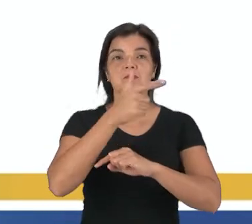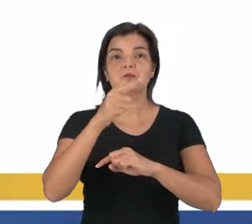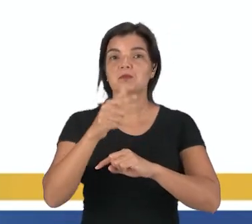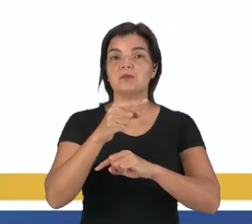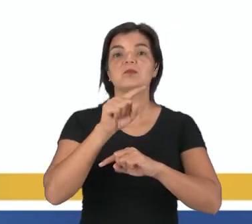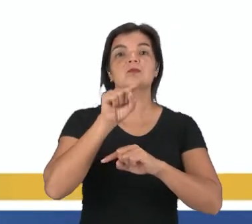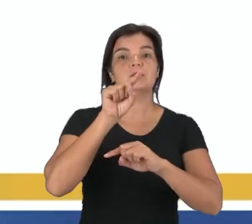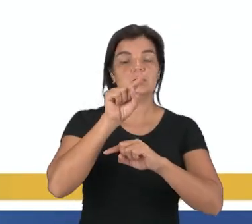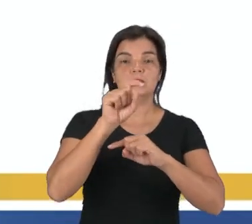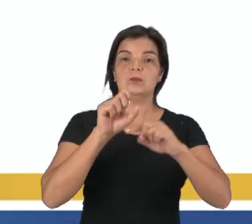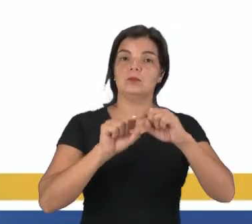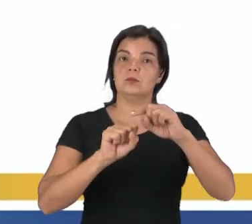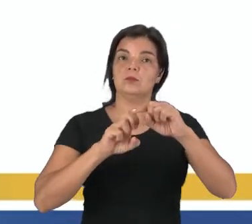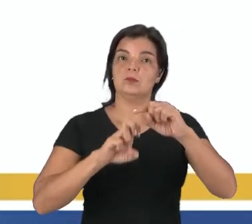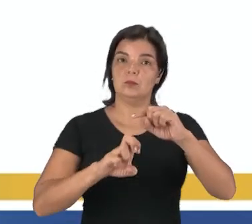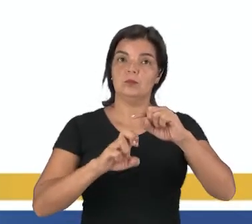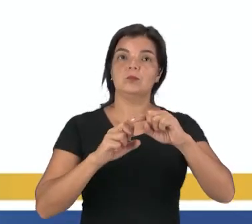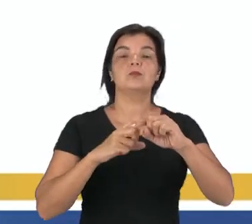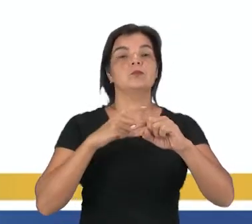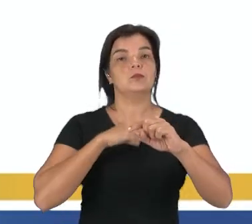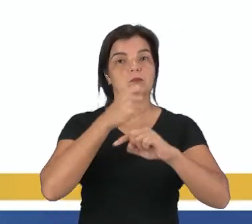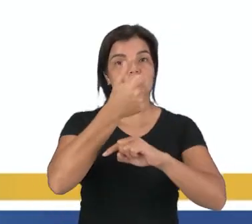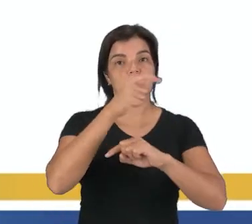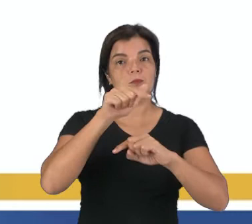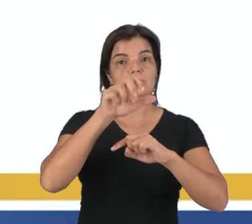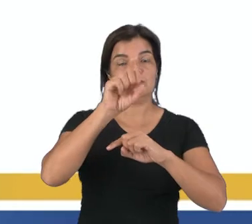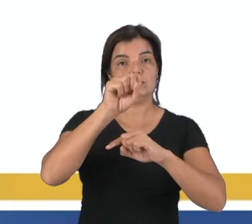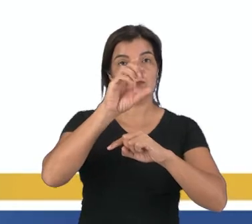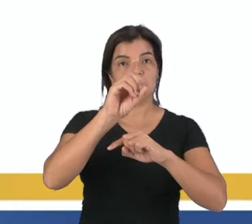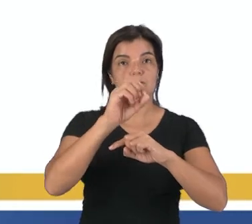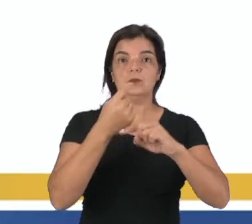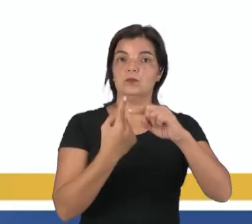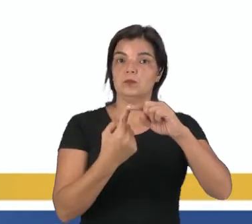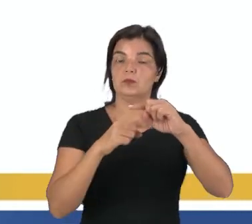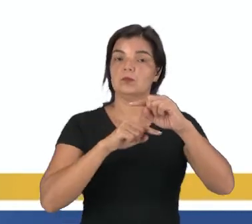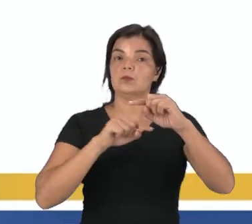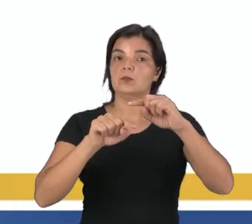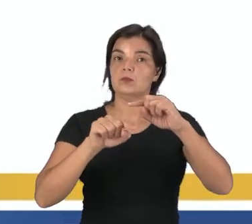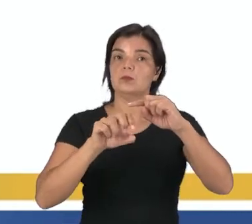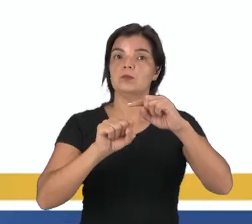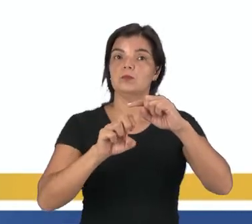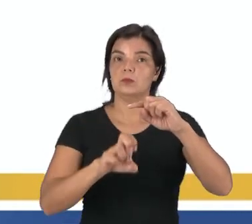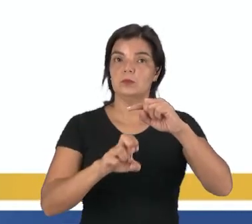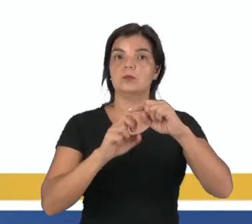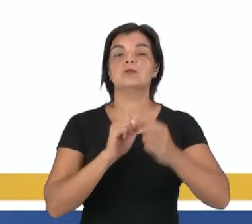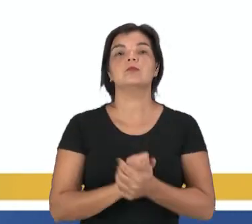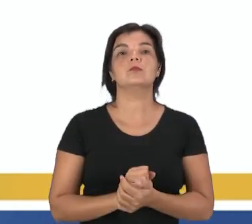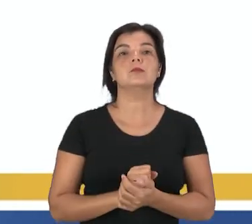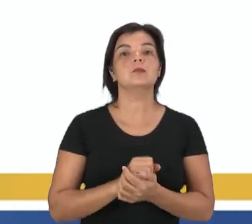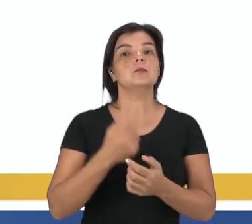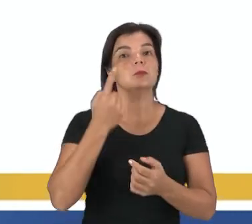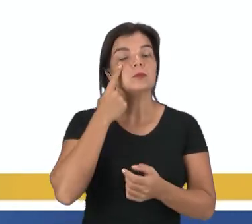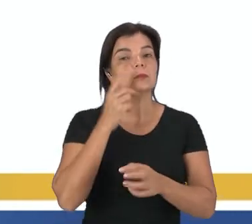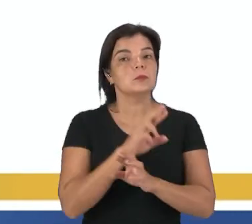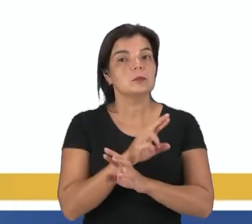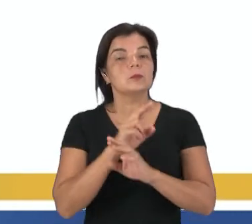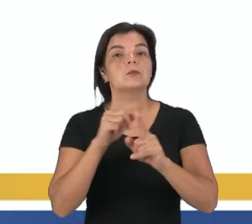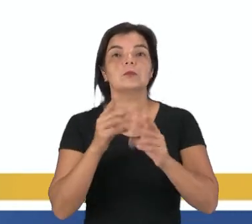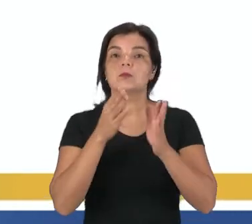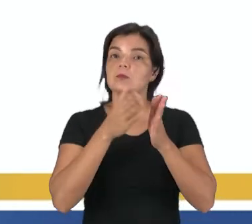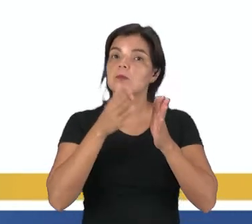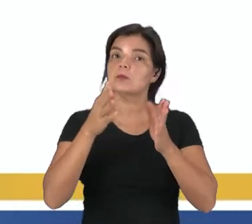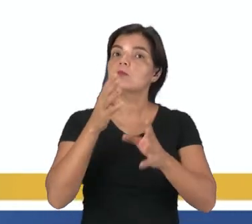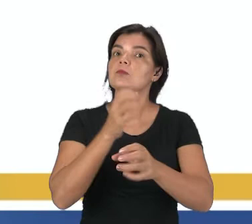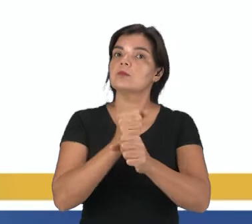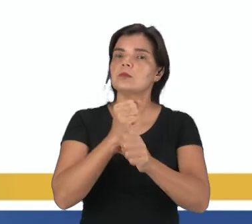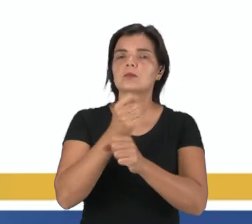mais 1,80 dividido para 85, eu tenho 1,80 dividido para 1 sobre 85. Só que quando eu fizesse esses cálculos,